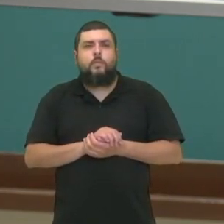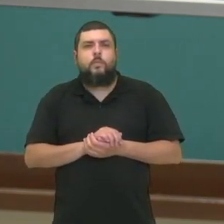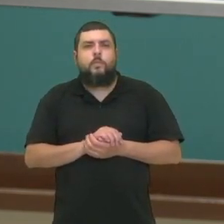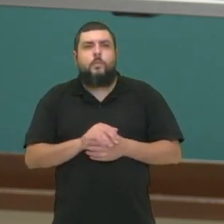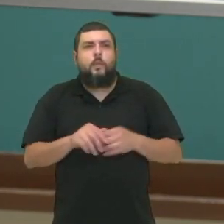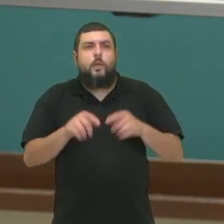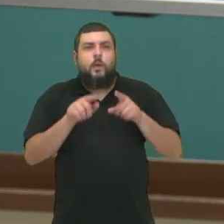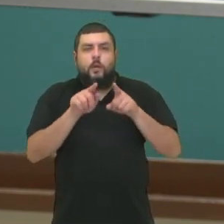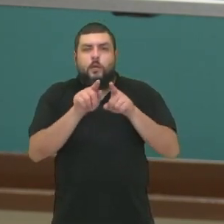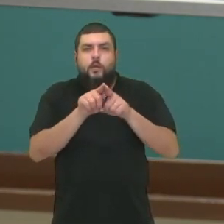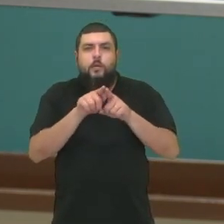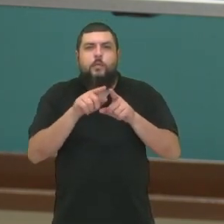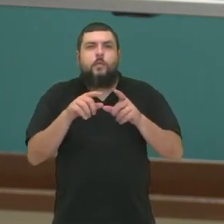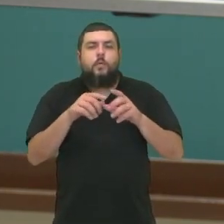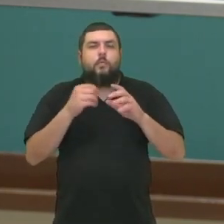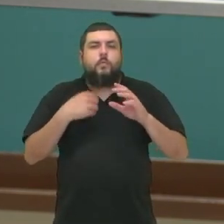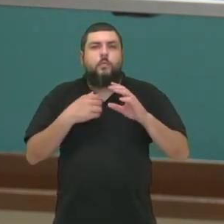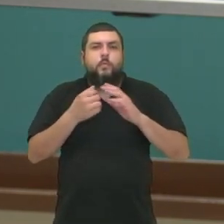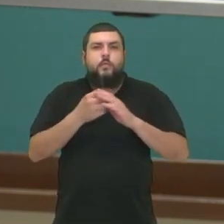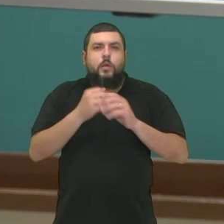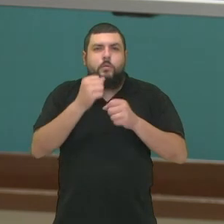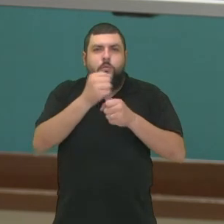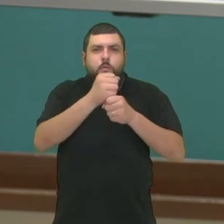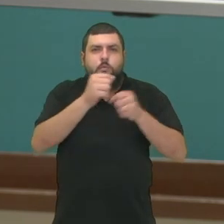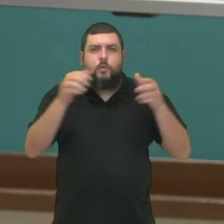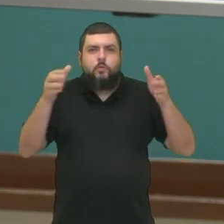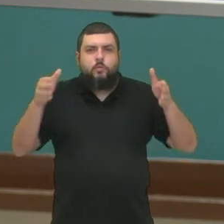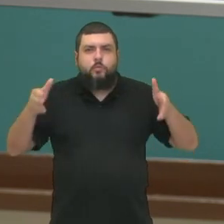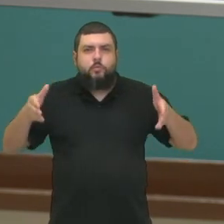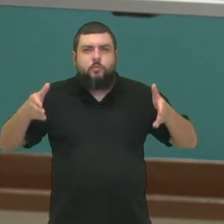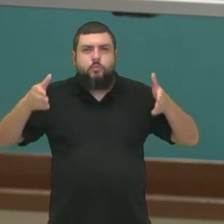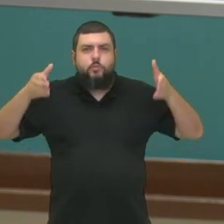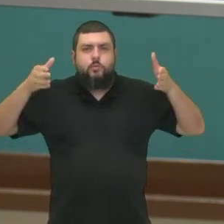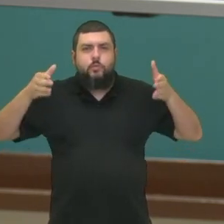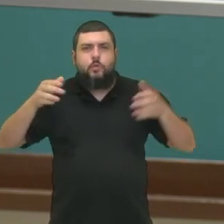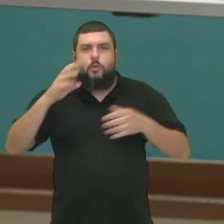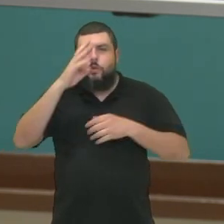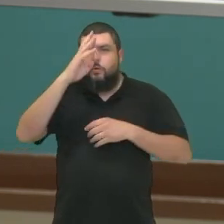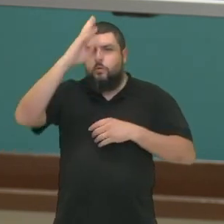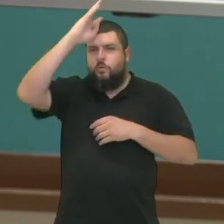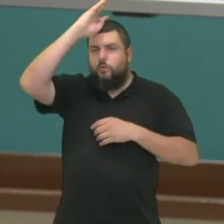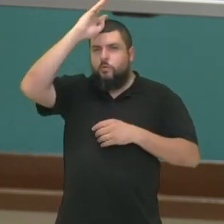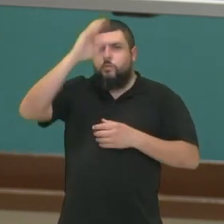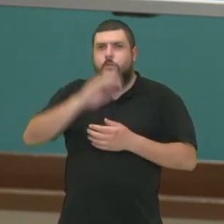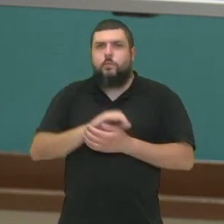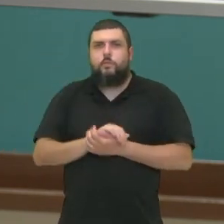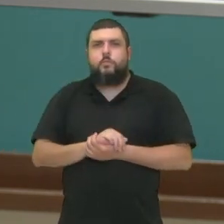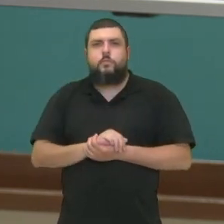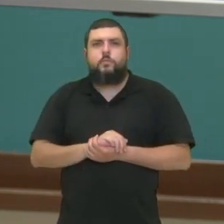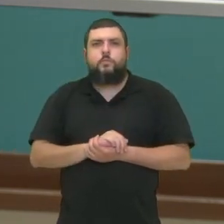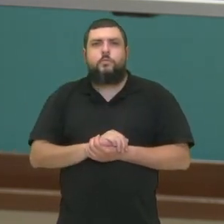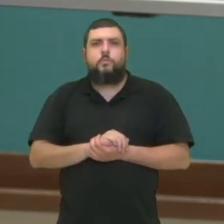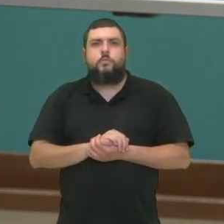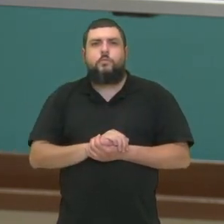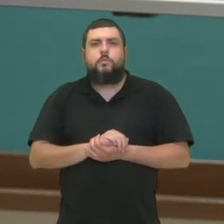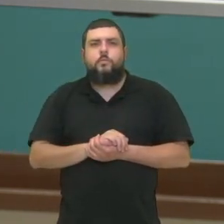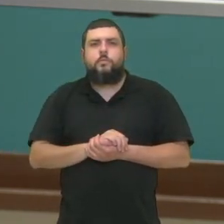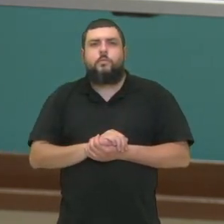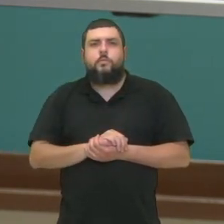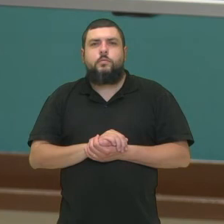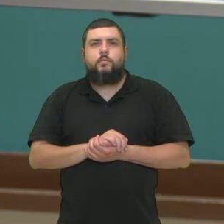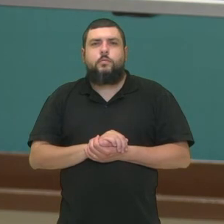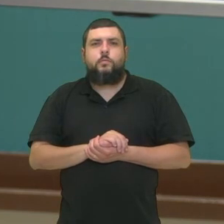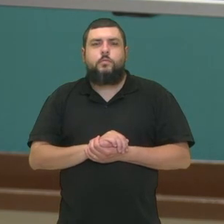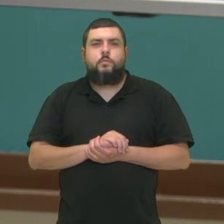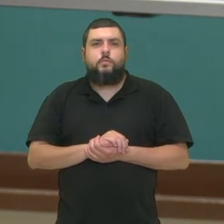romana. E, poxa, nós temos uma coisa magnífica, Quem virou professor hoje? Gente, era um templo